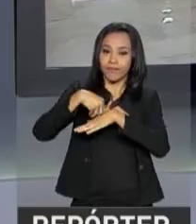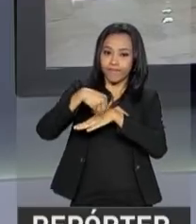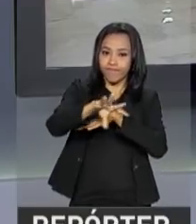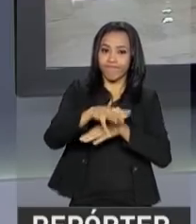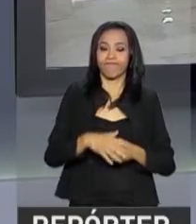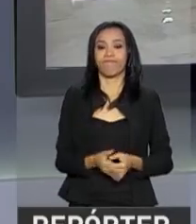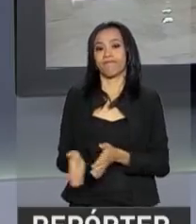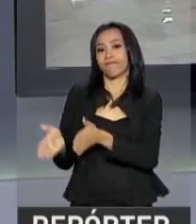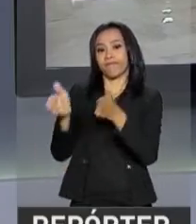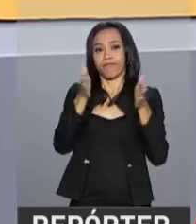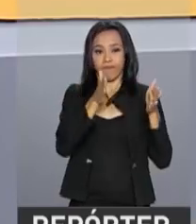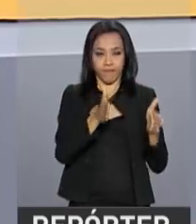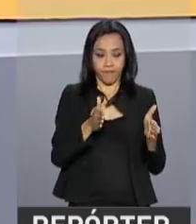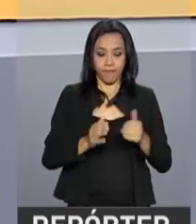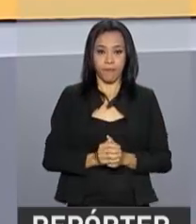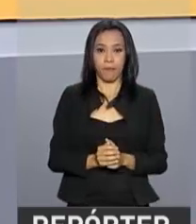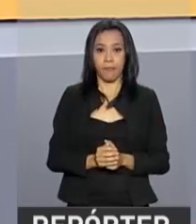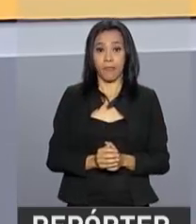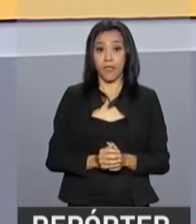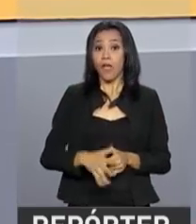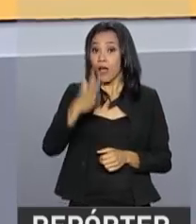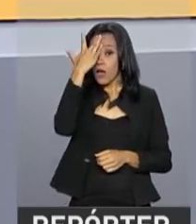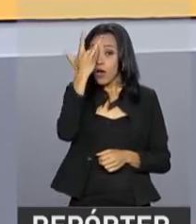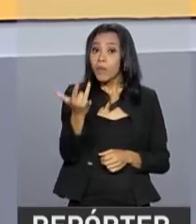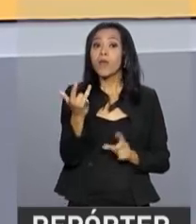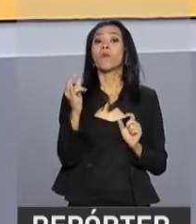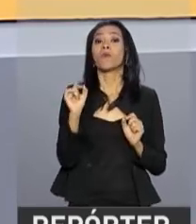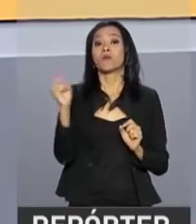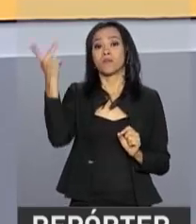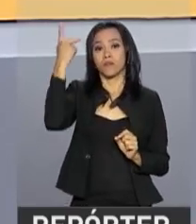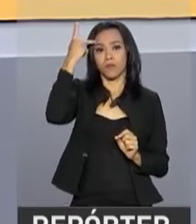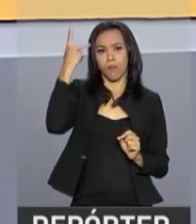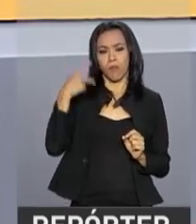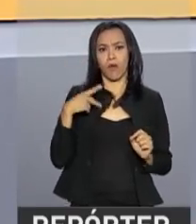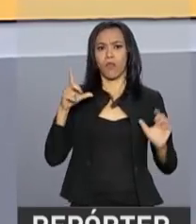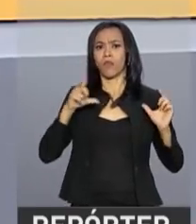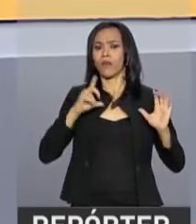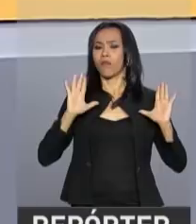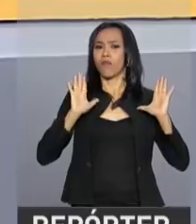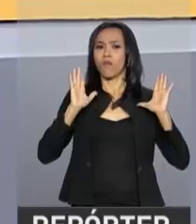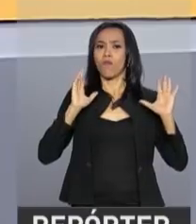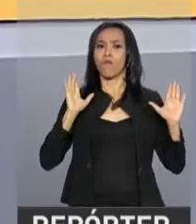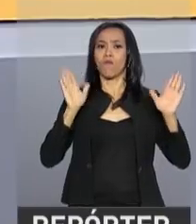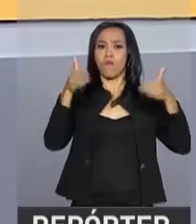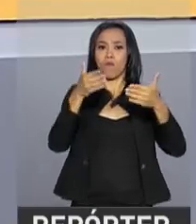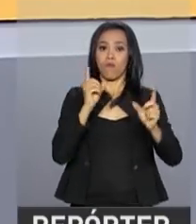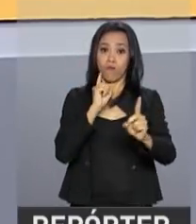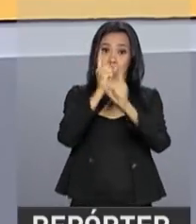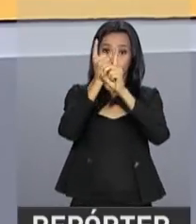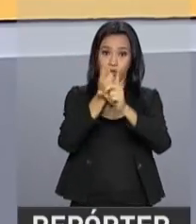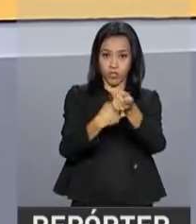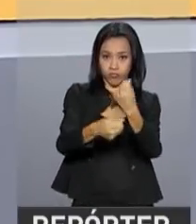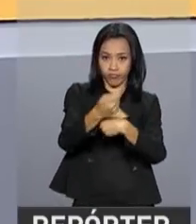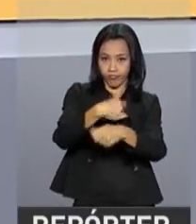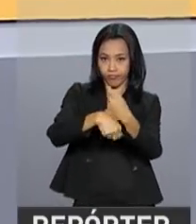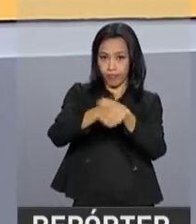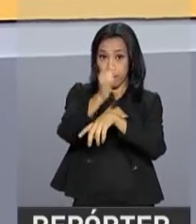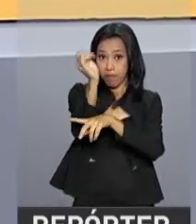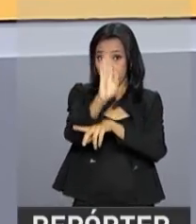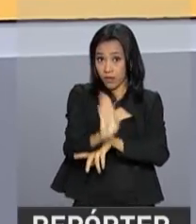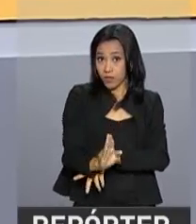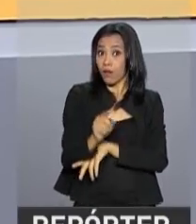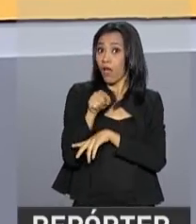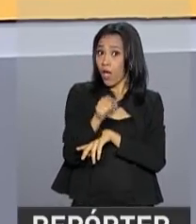informações a partir de amanhã são paulo recebe o fórum de investimentos brasil um grande evento